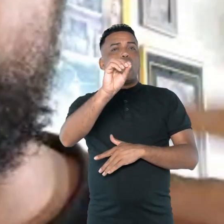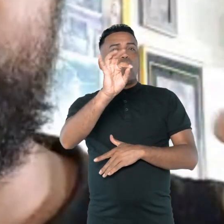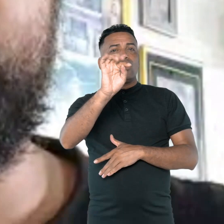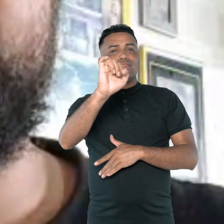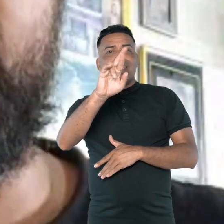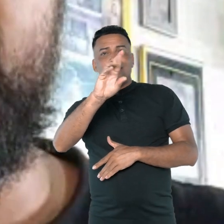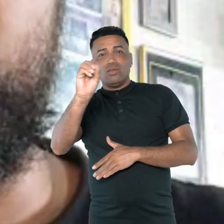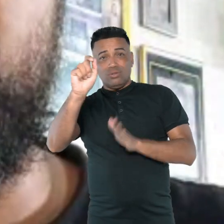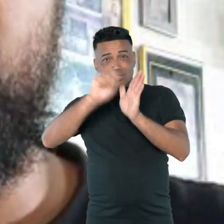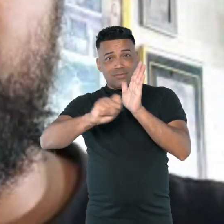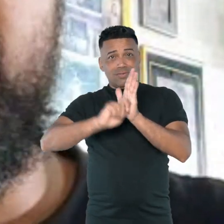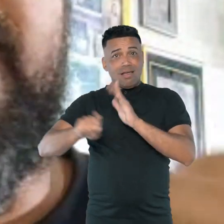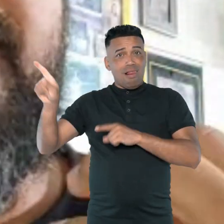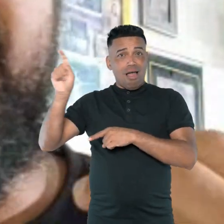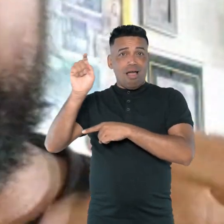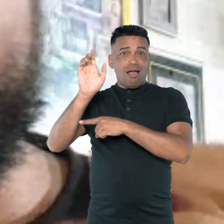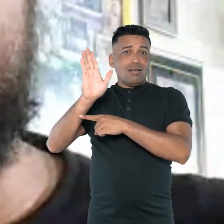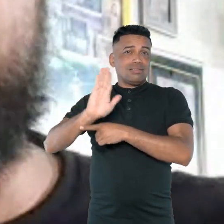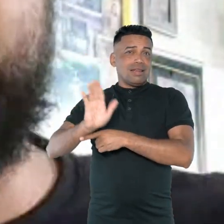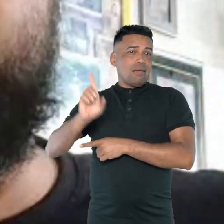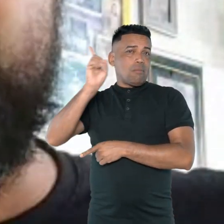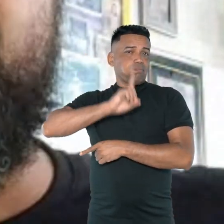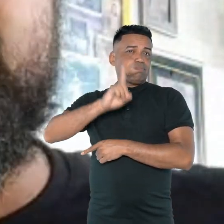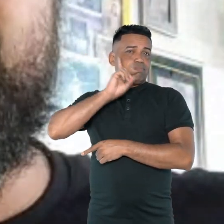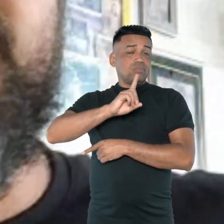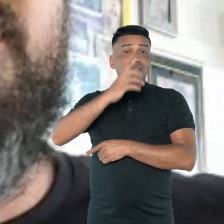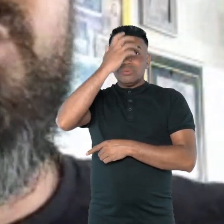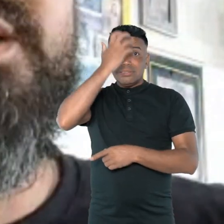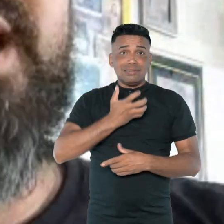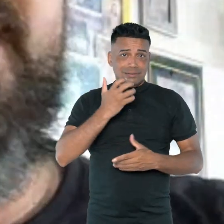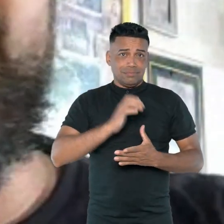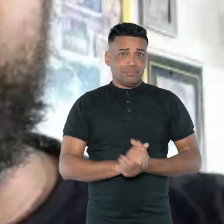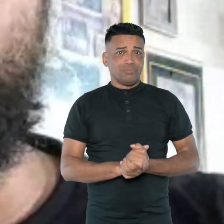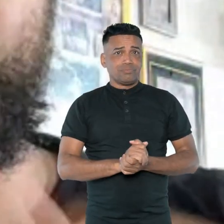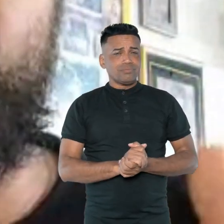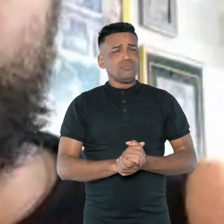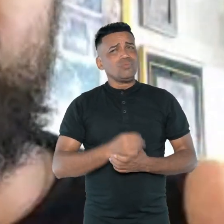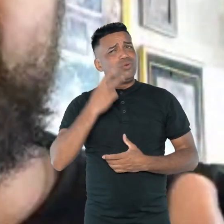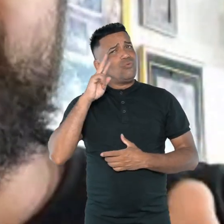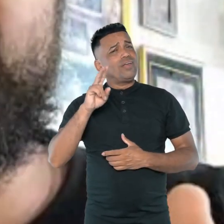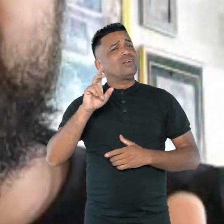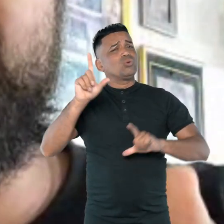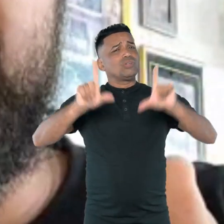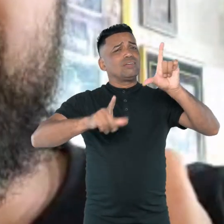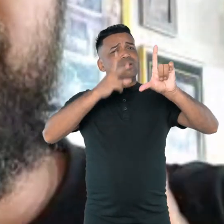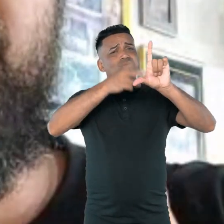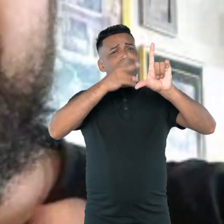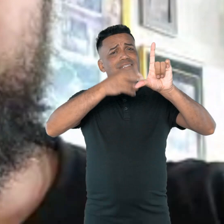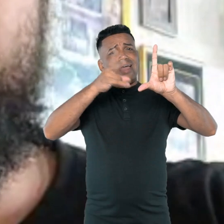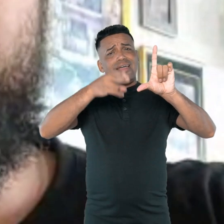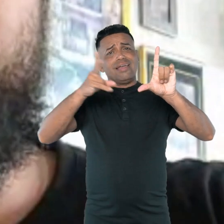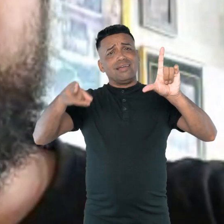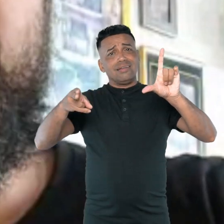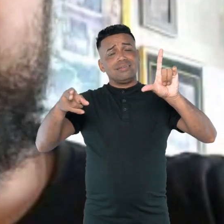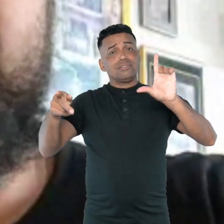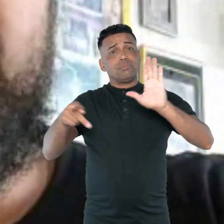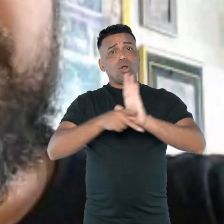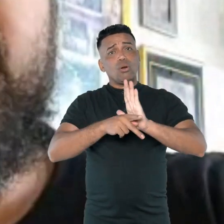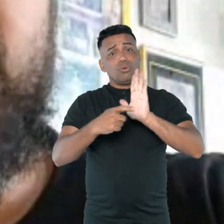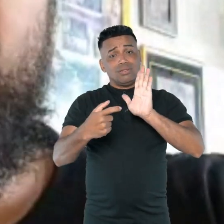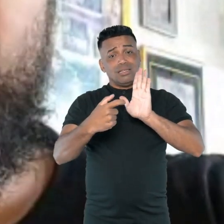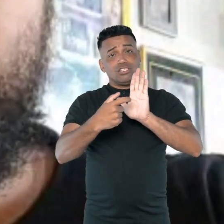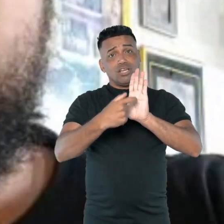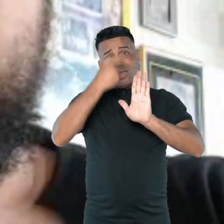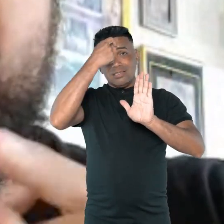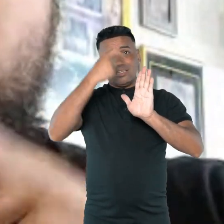o tanto que o trem era sério. Recentemente, inclusive, assistindo a uma série, eu vi que a série era feita por